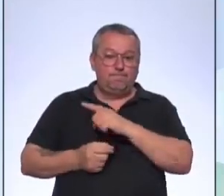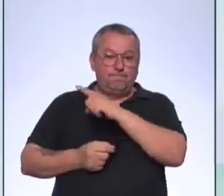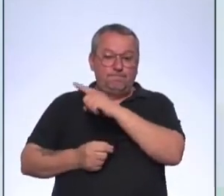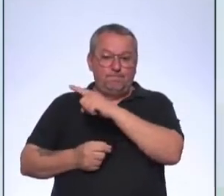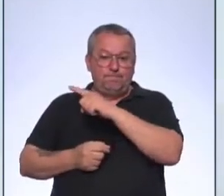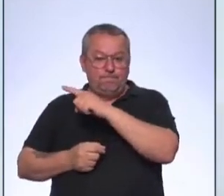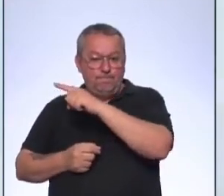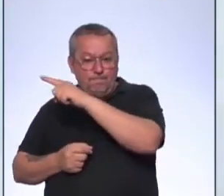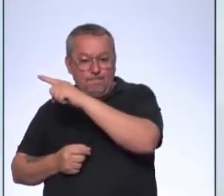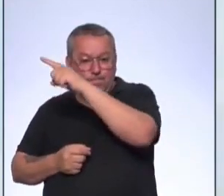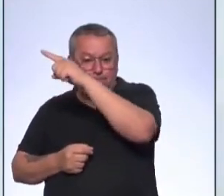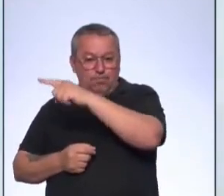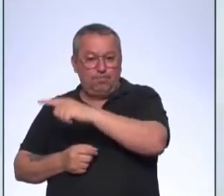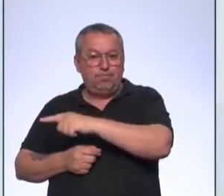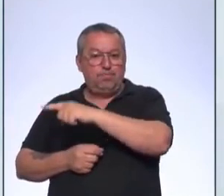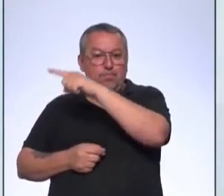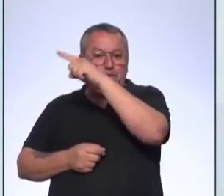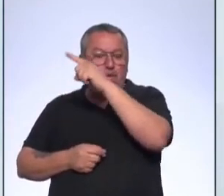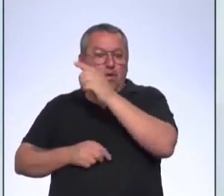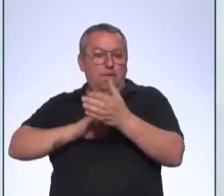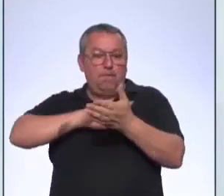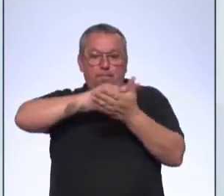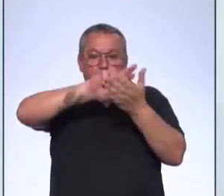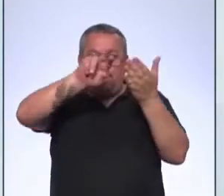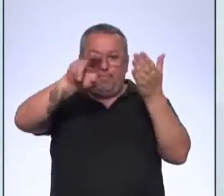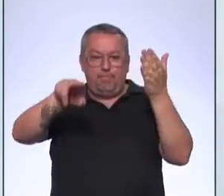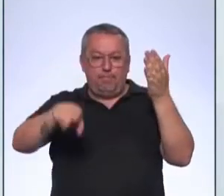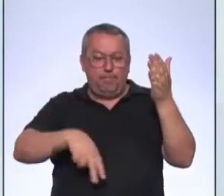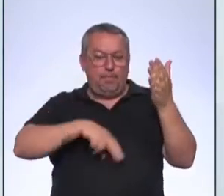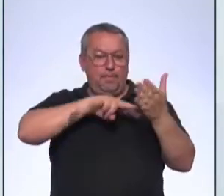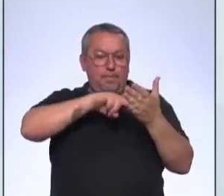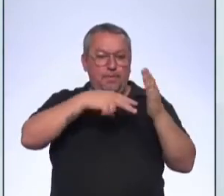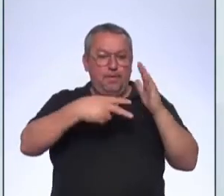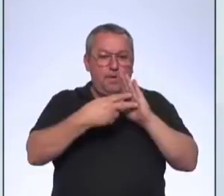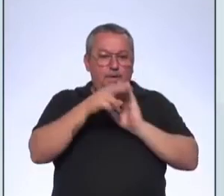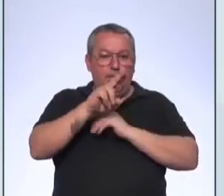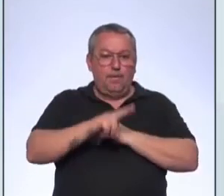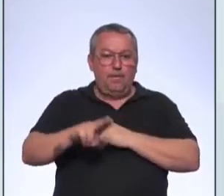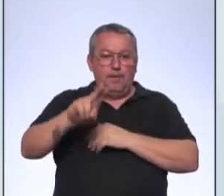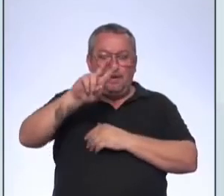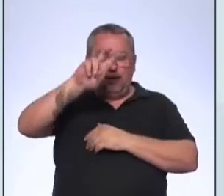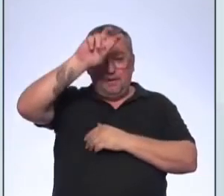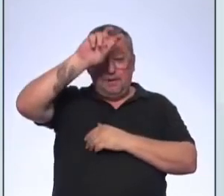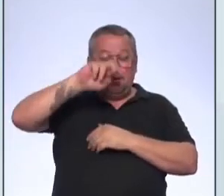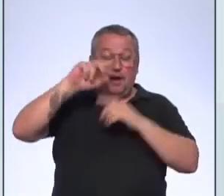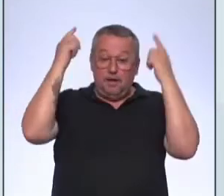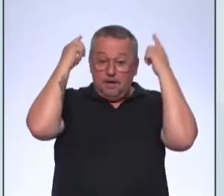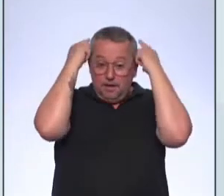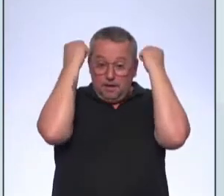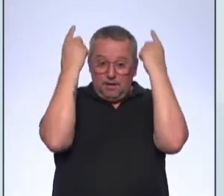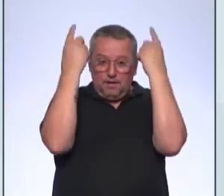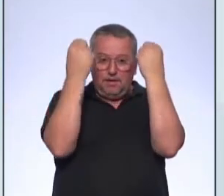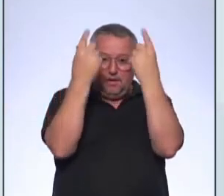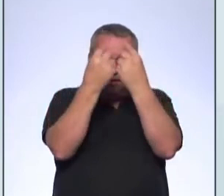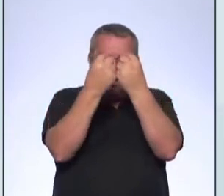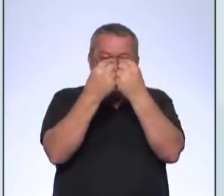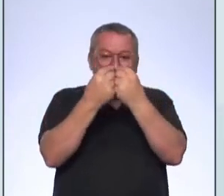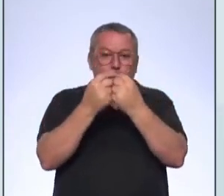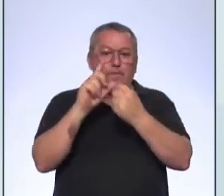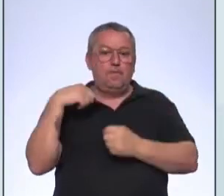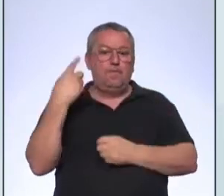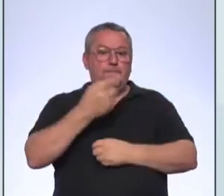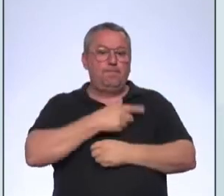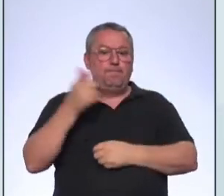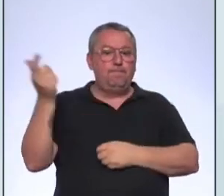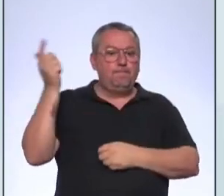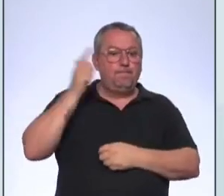significados diferentes para as máscaras, porque são máscaras usadas na Grécia. E aí nós conseguimos